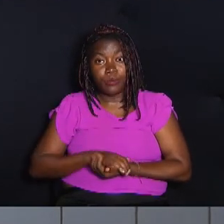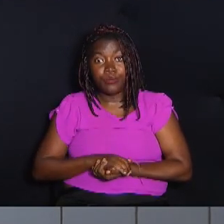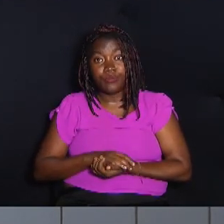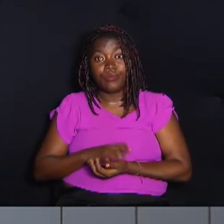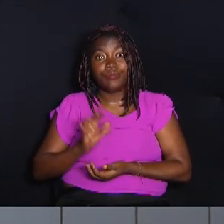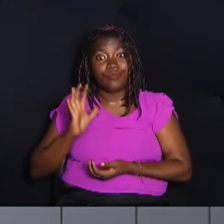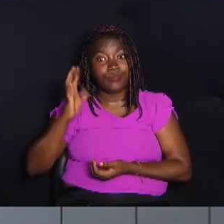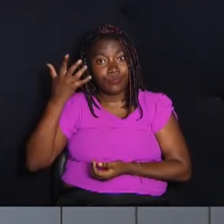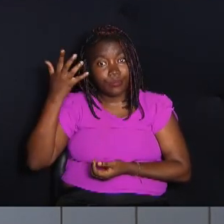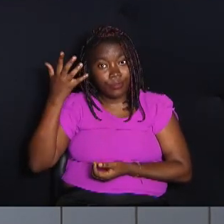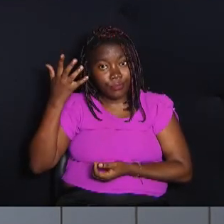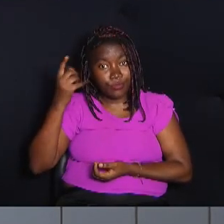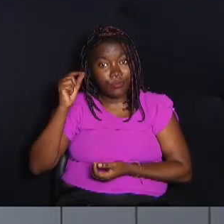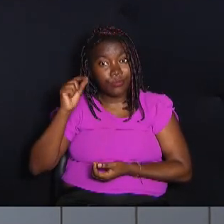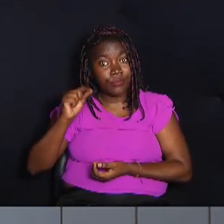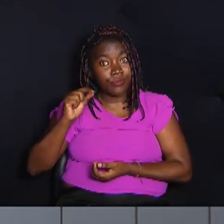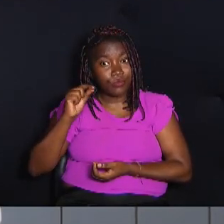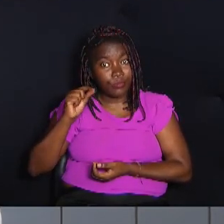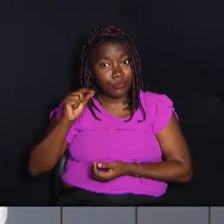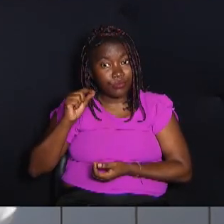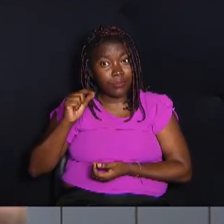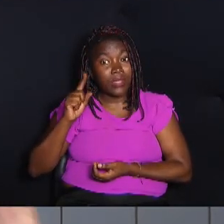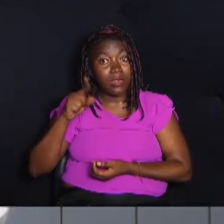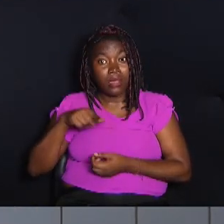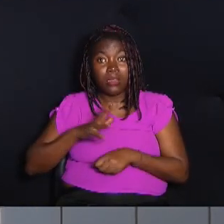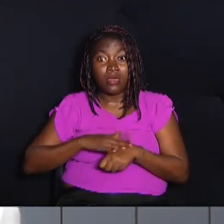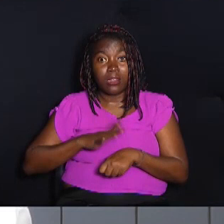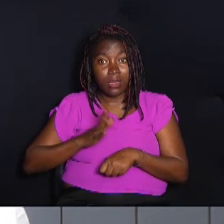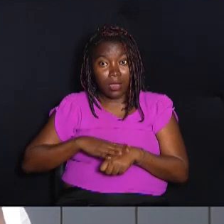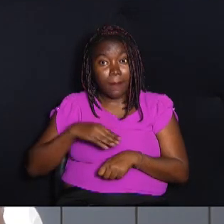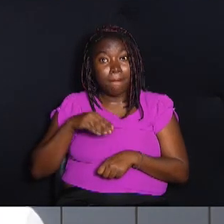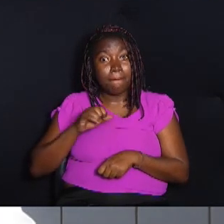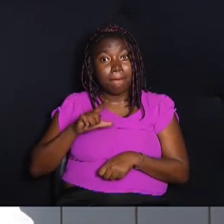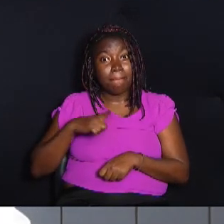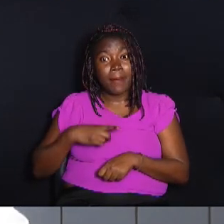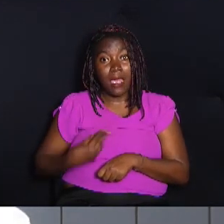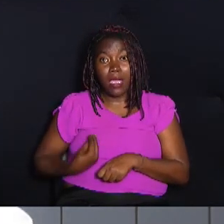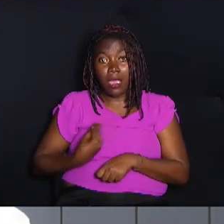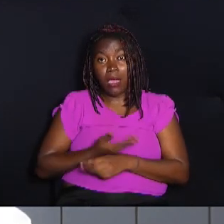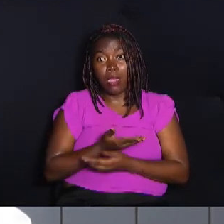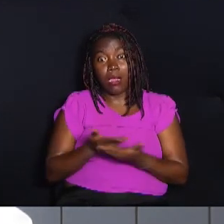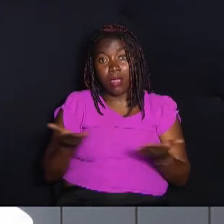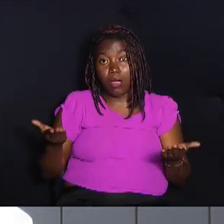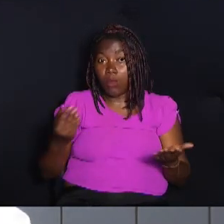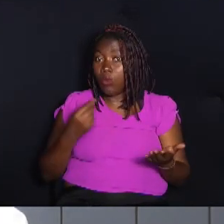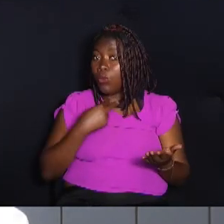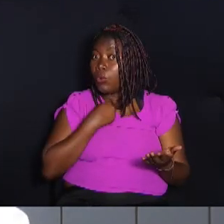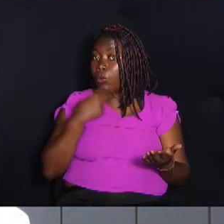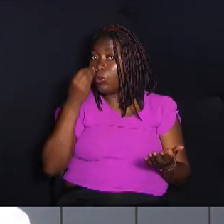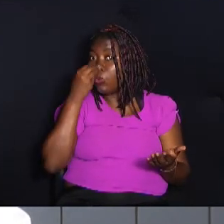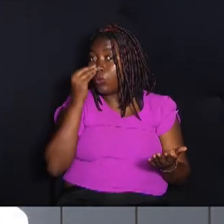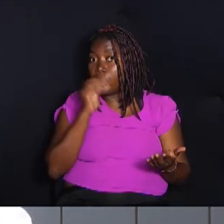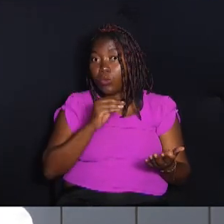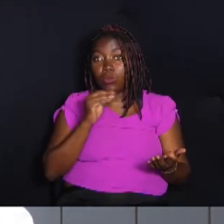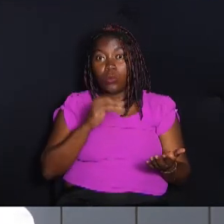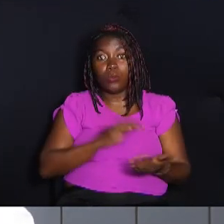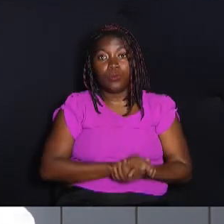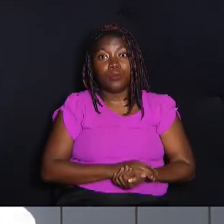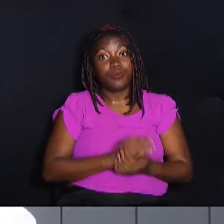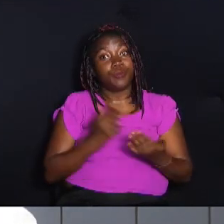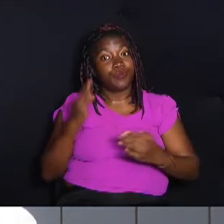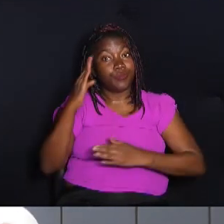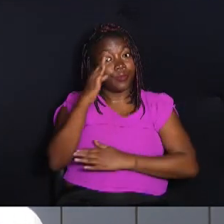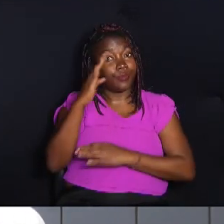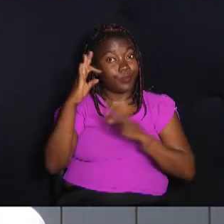situação que é uma doença, é um mal que está aí, então a gente não pode negligenciar. Então, na Câmara,